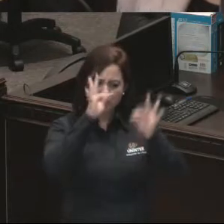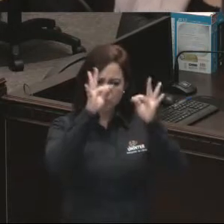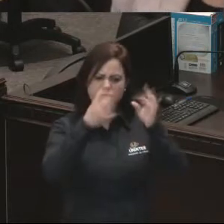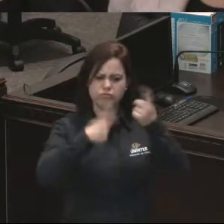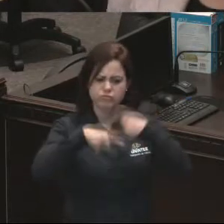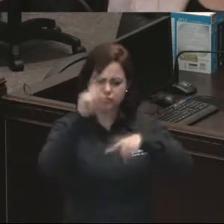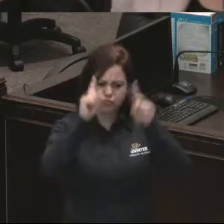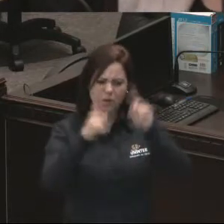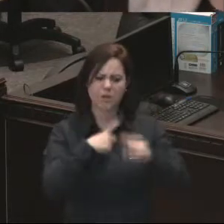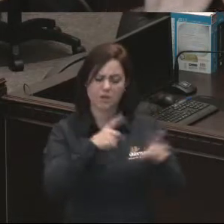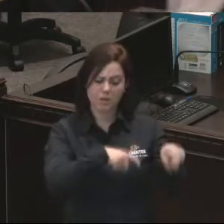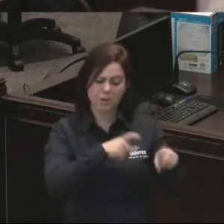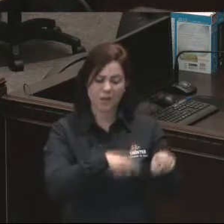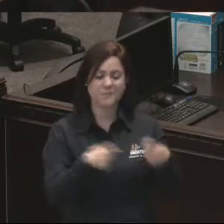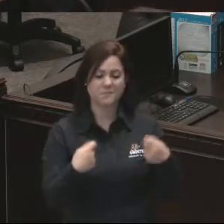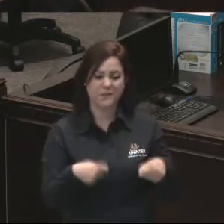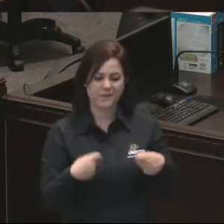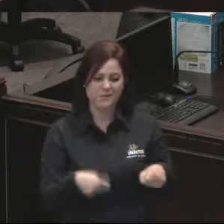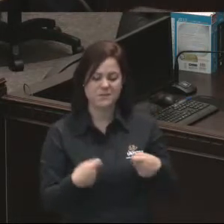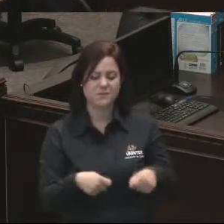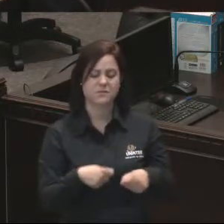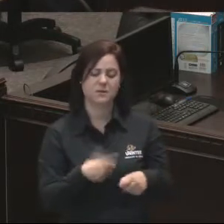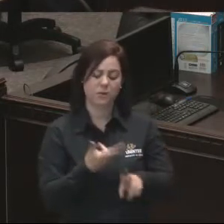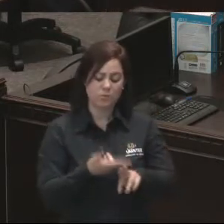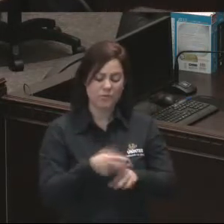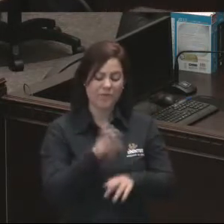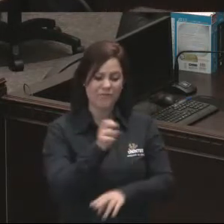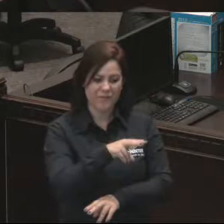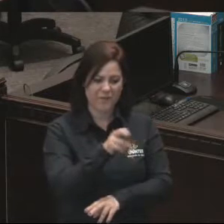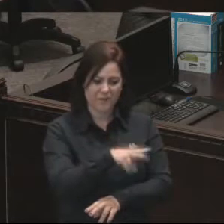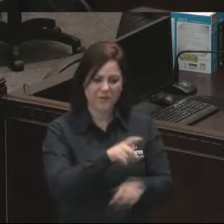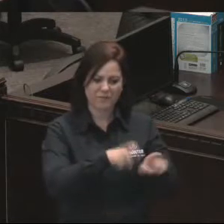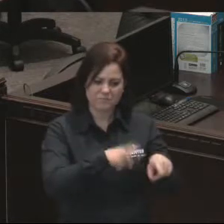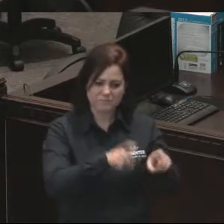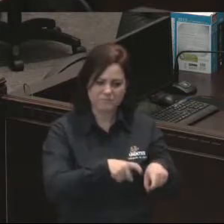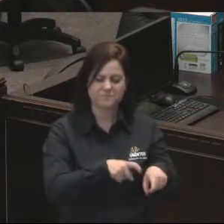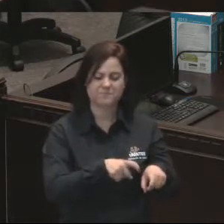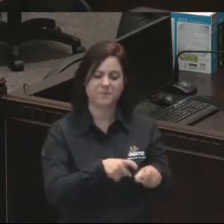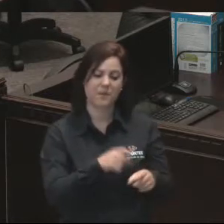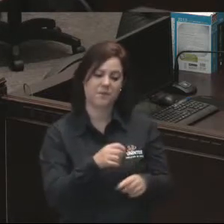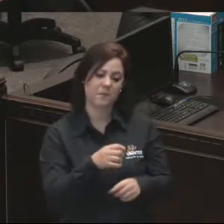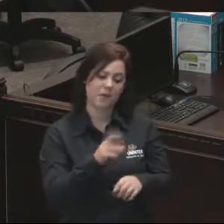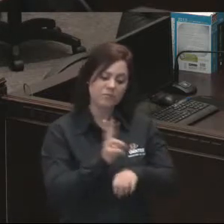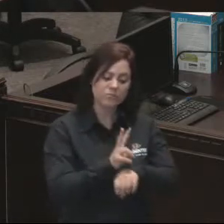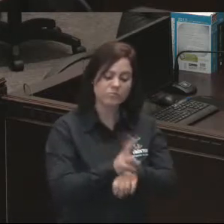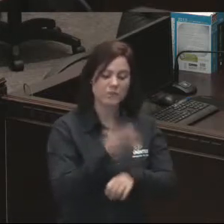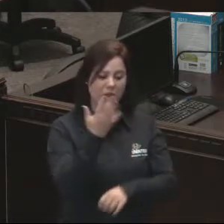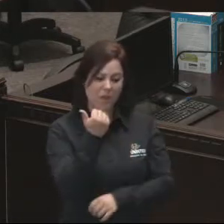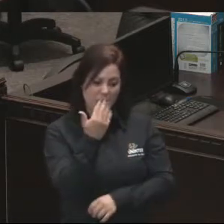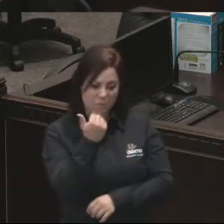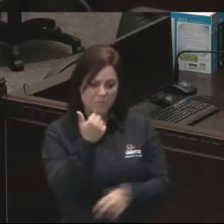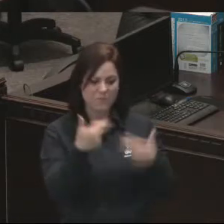a necessidade desse uso dos agrotóxicos, né, para os alimentos, mas existe, né, um uso